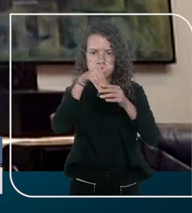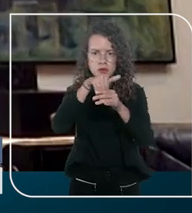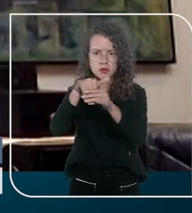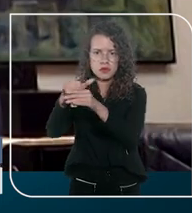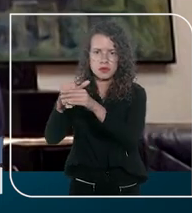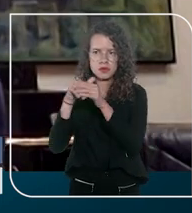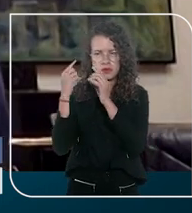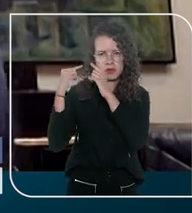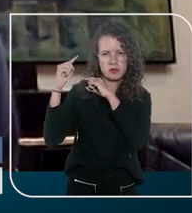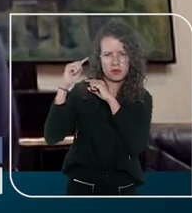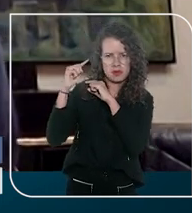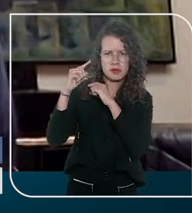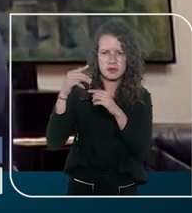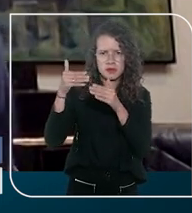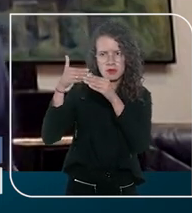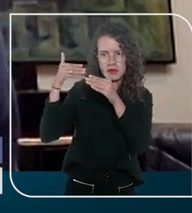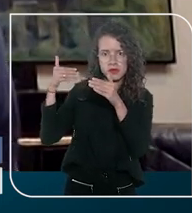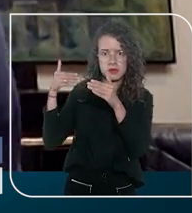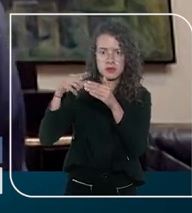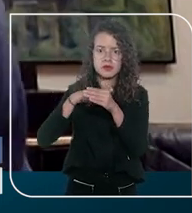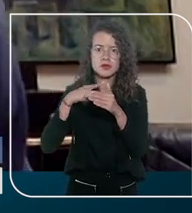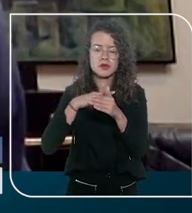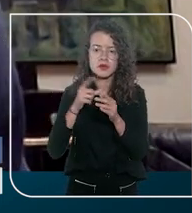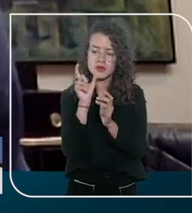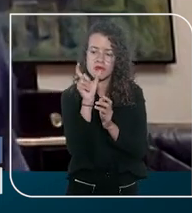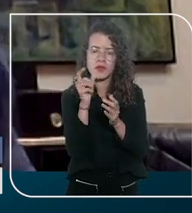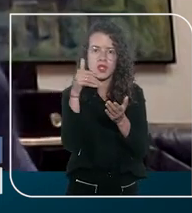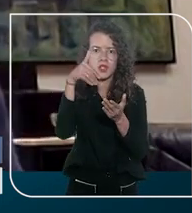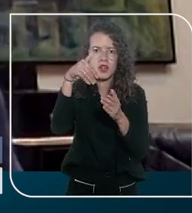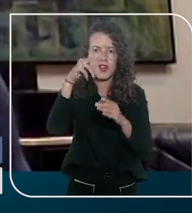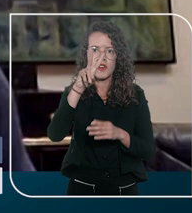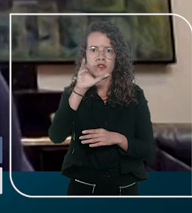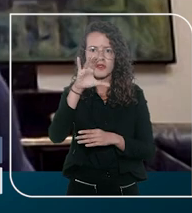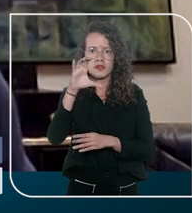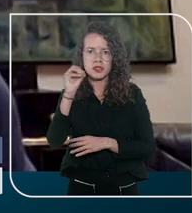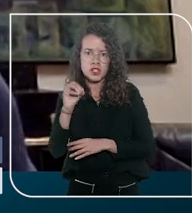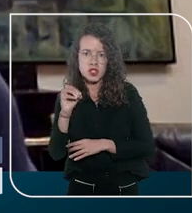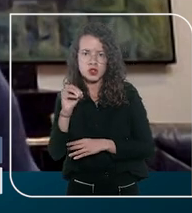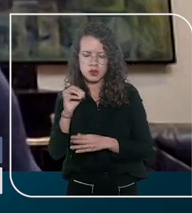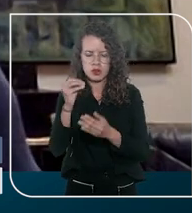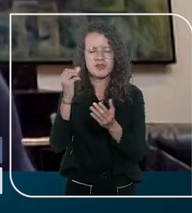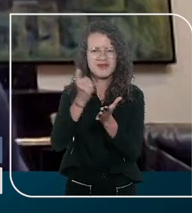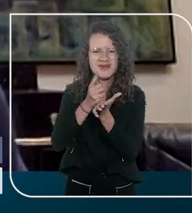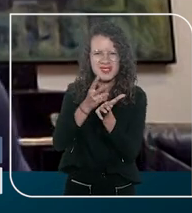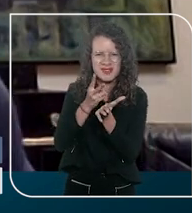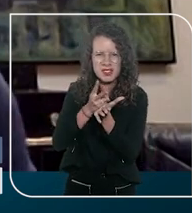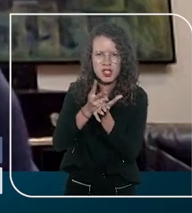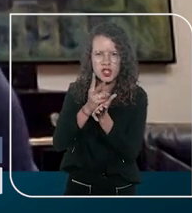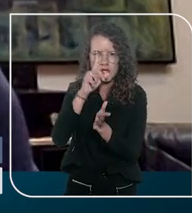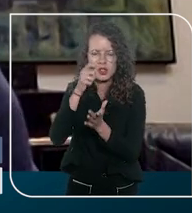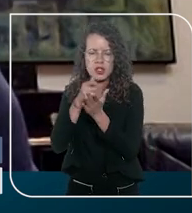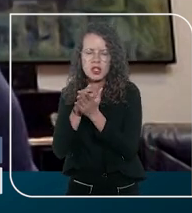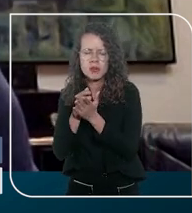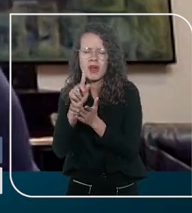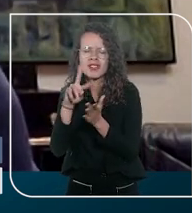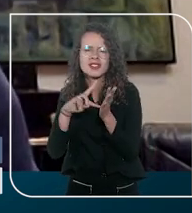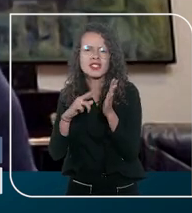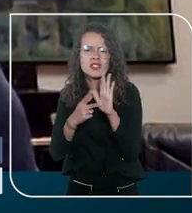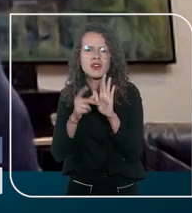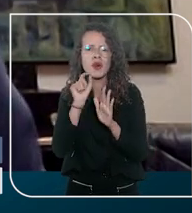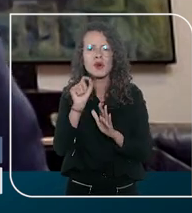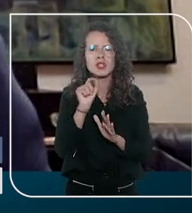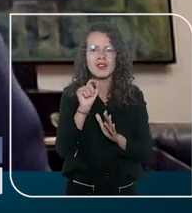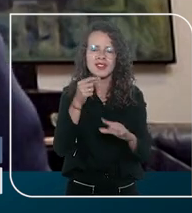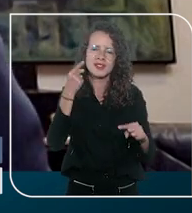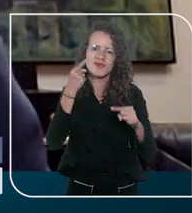forma explícita a expressão vício substancial insanável, ele quer dizer, em outras palavras, que não